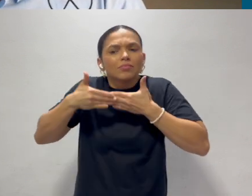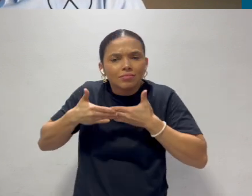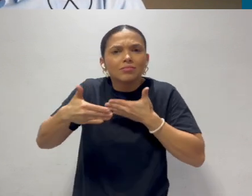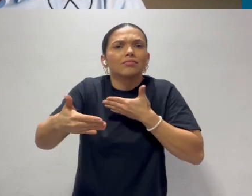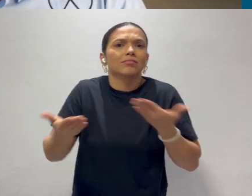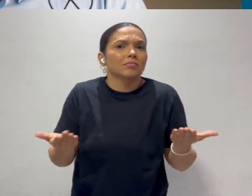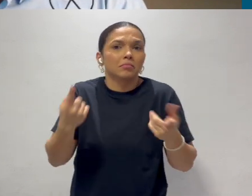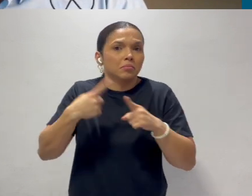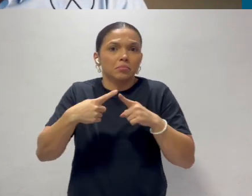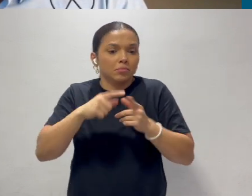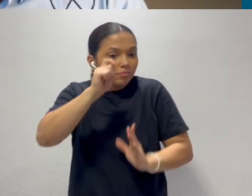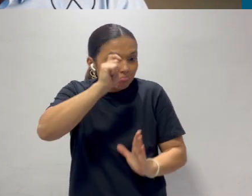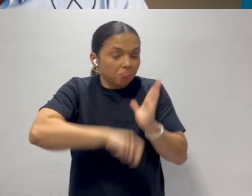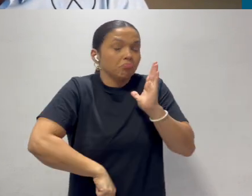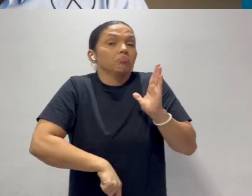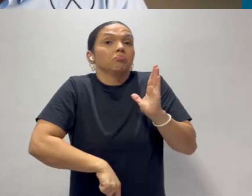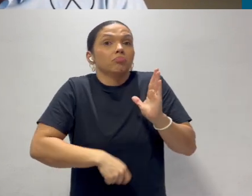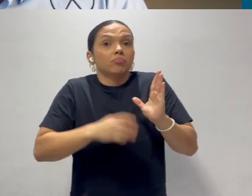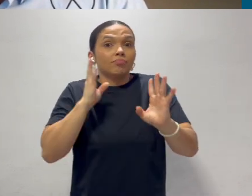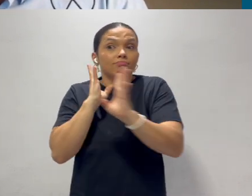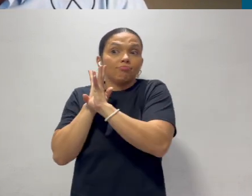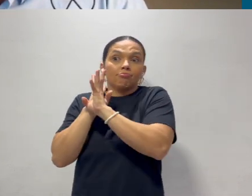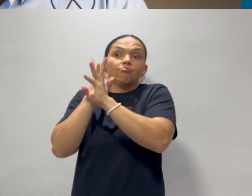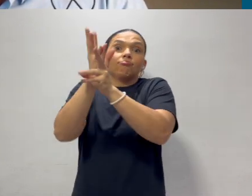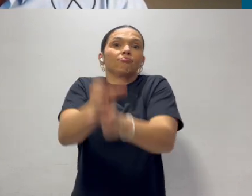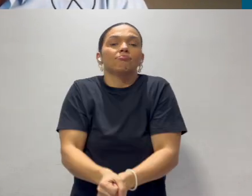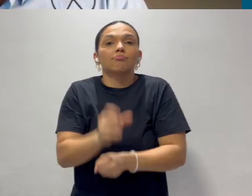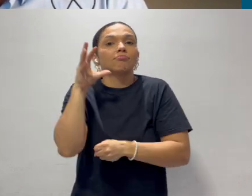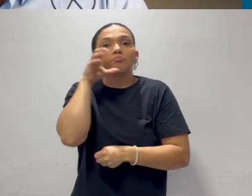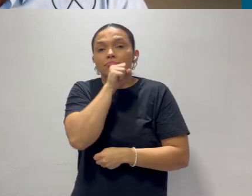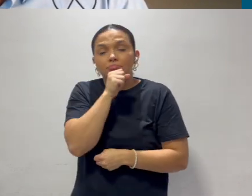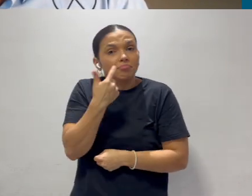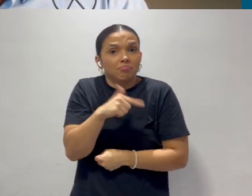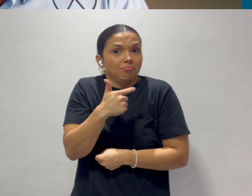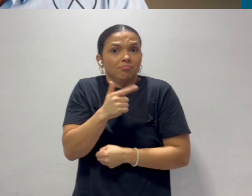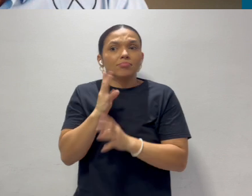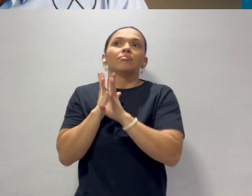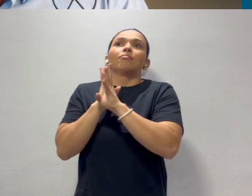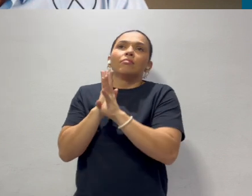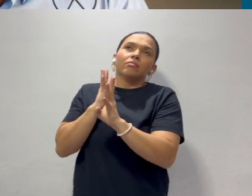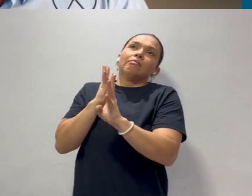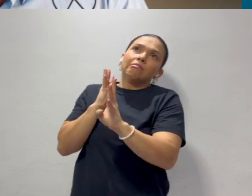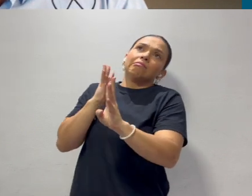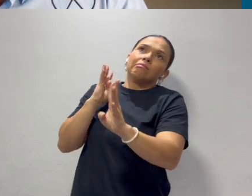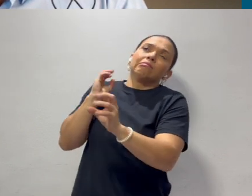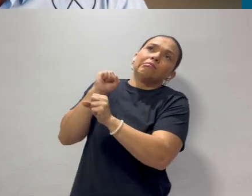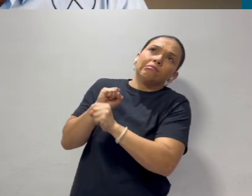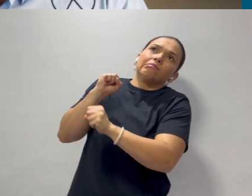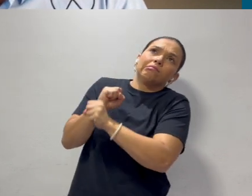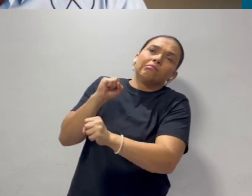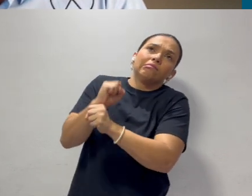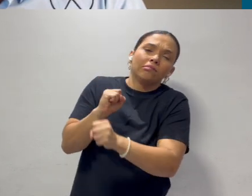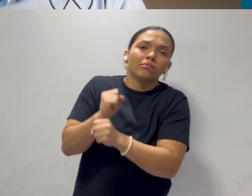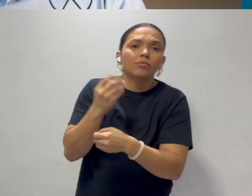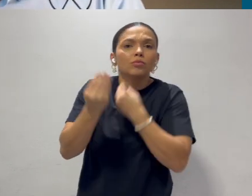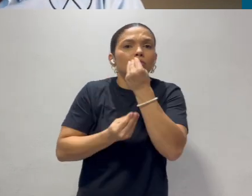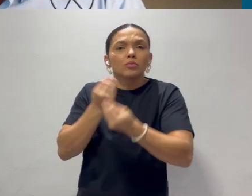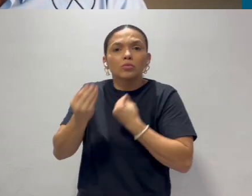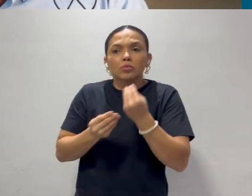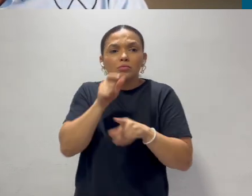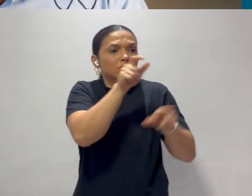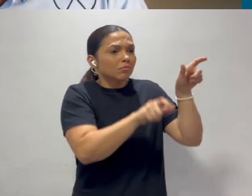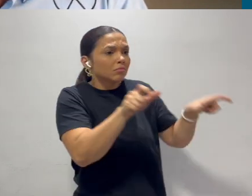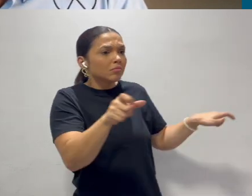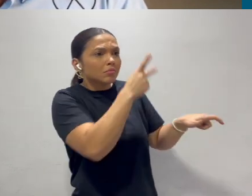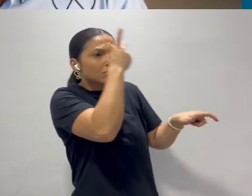eles não contrataram ninguém para engrossar as fileiras do INSS. Você não acha que vai ficar um pouco mais difícil para algumas pessoas que